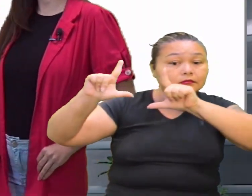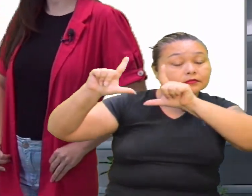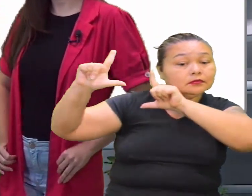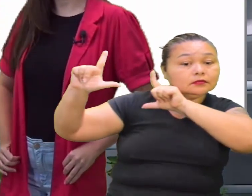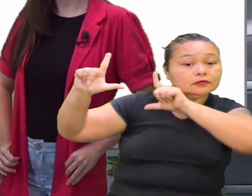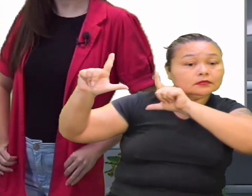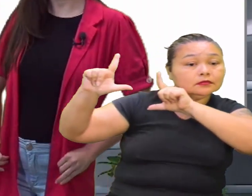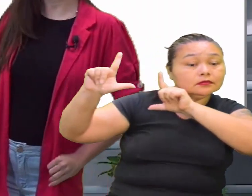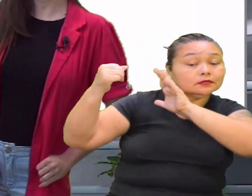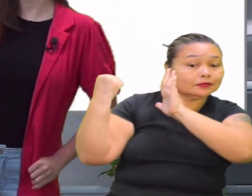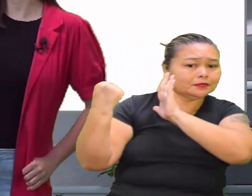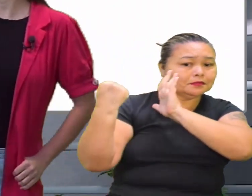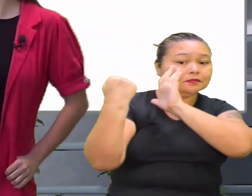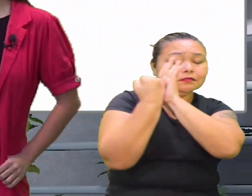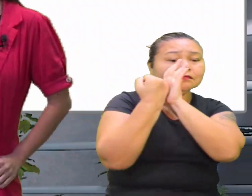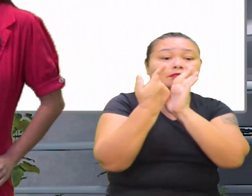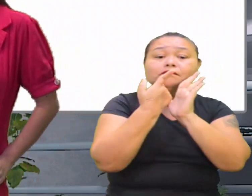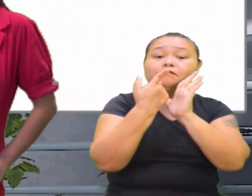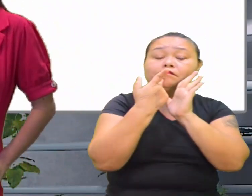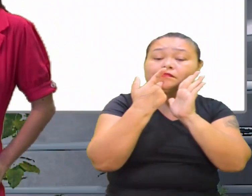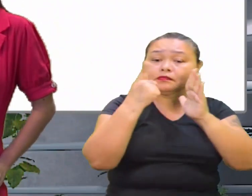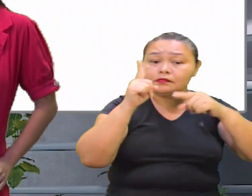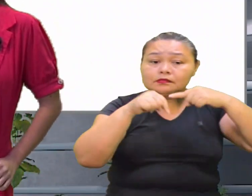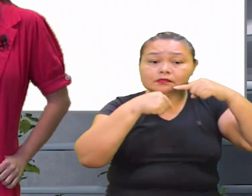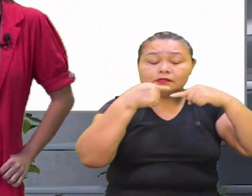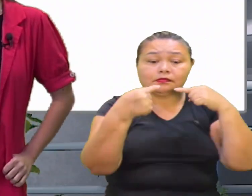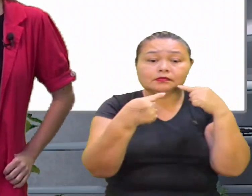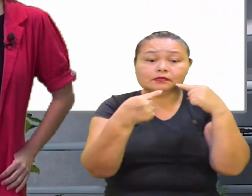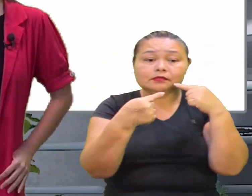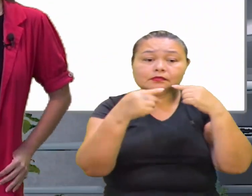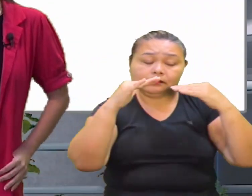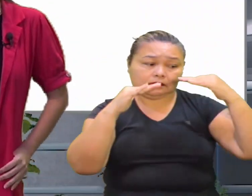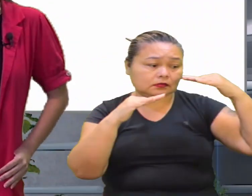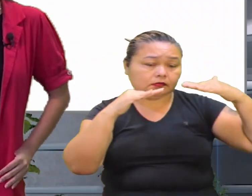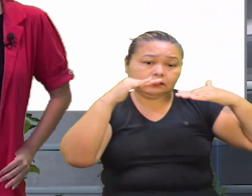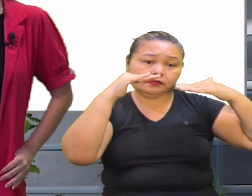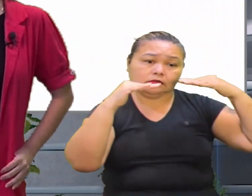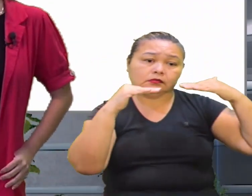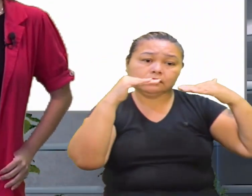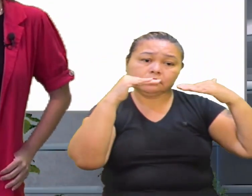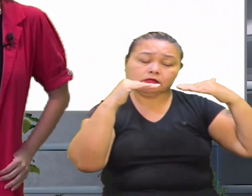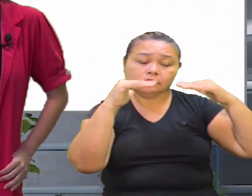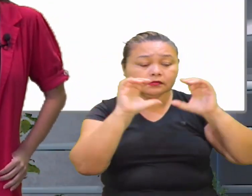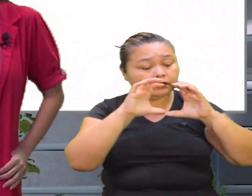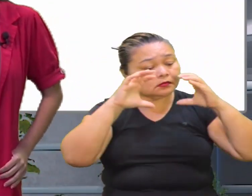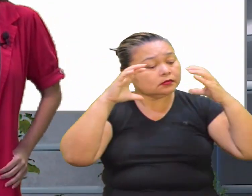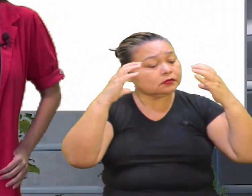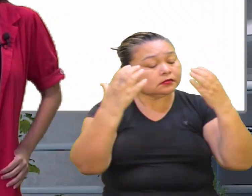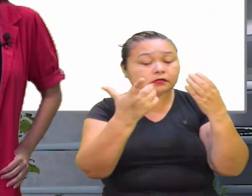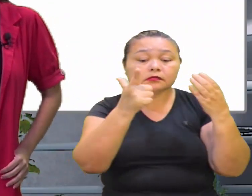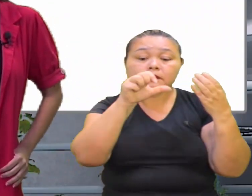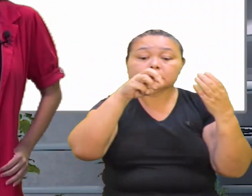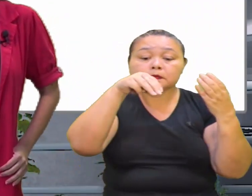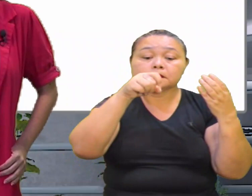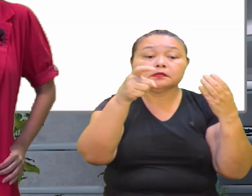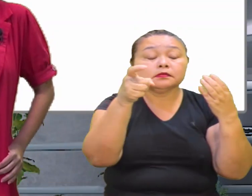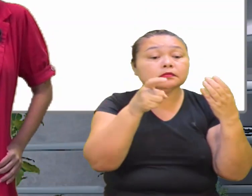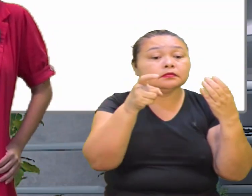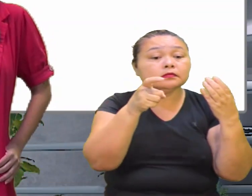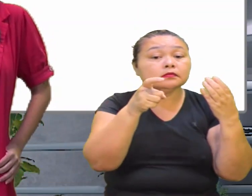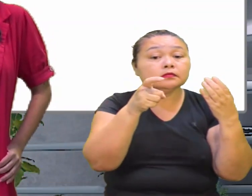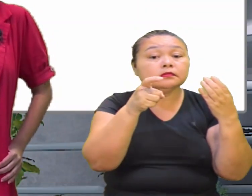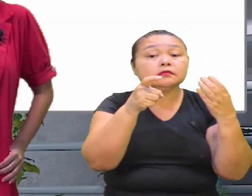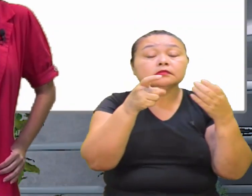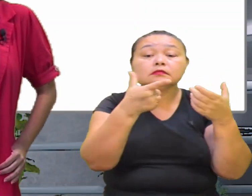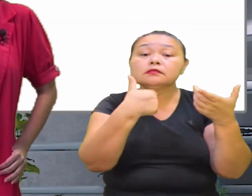ela marca bem, acentua bem tudo que a gente falou até agora. Ó, estabilidade de uma comunidade clímica está